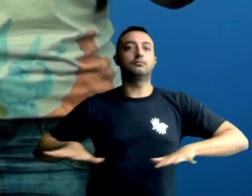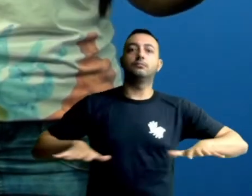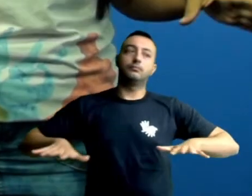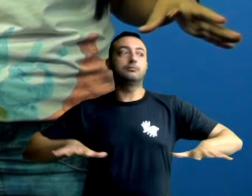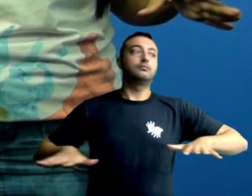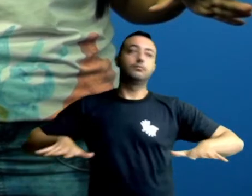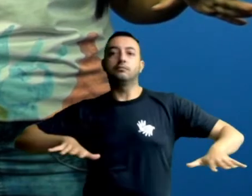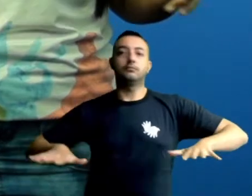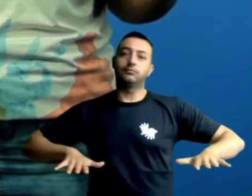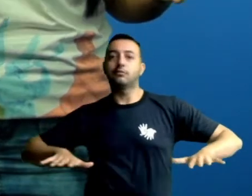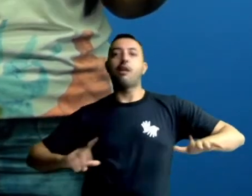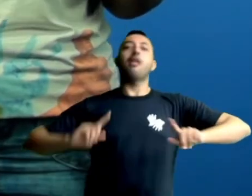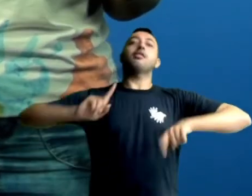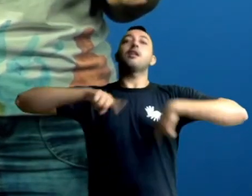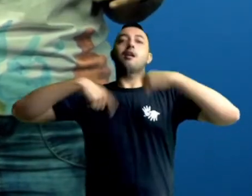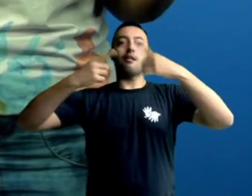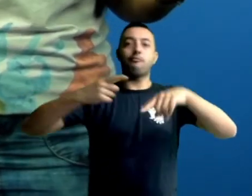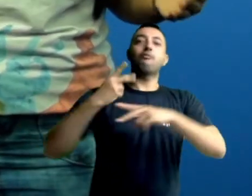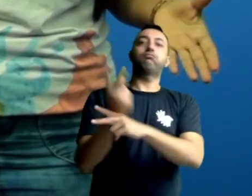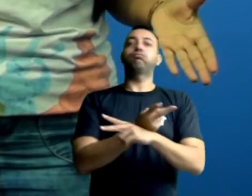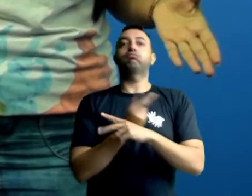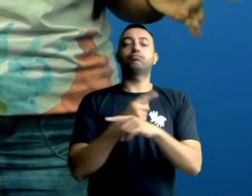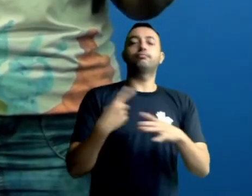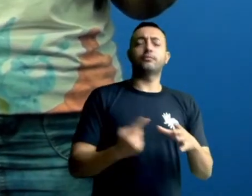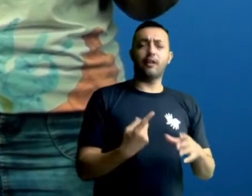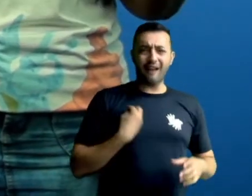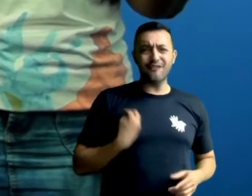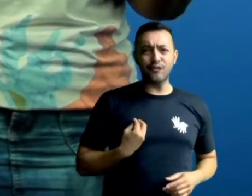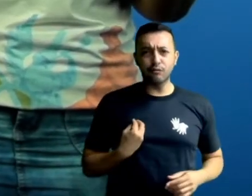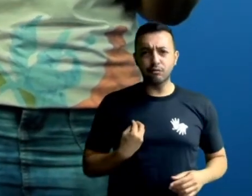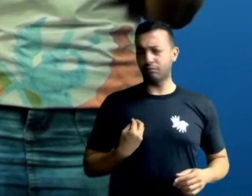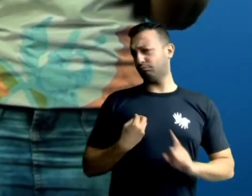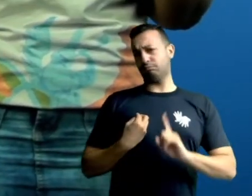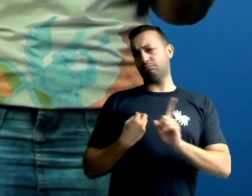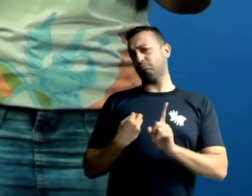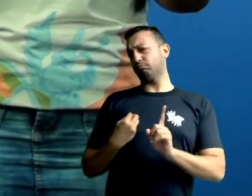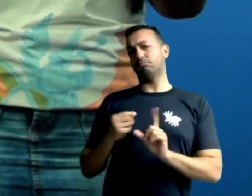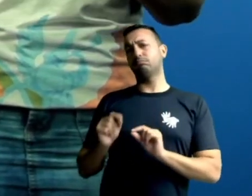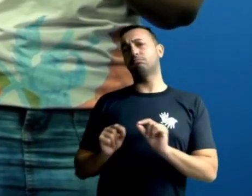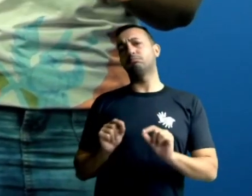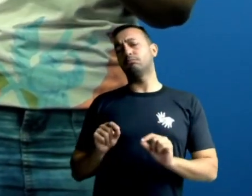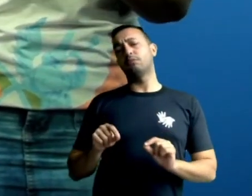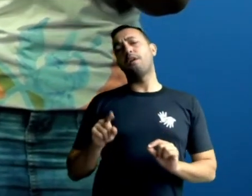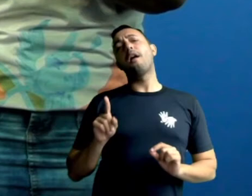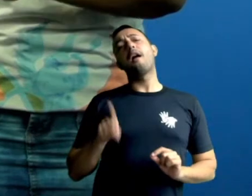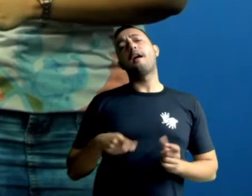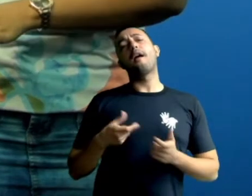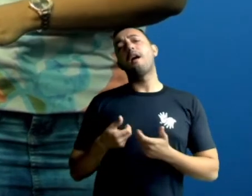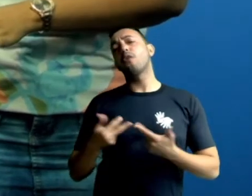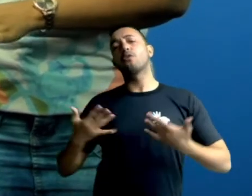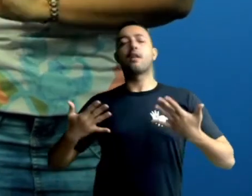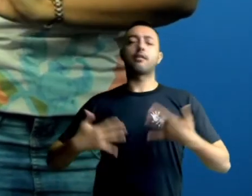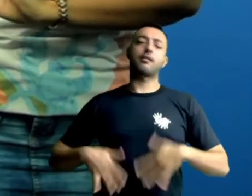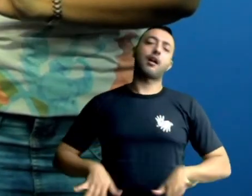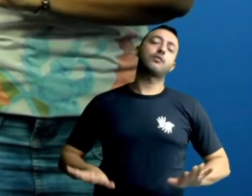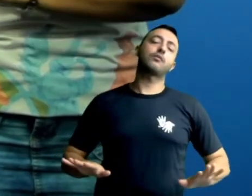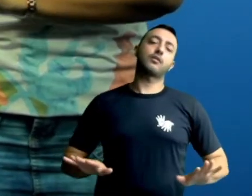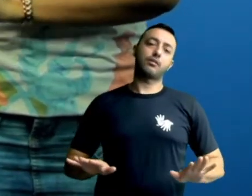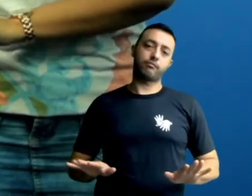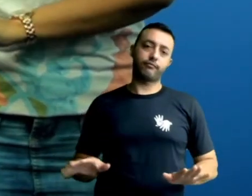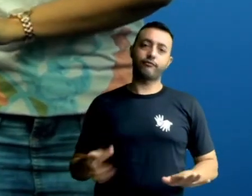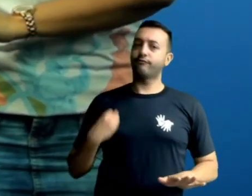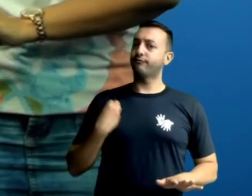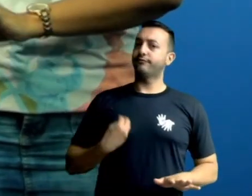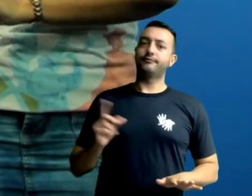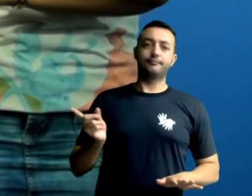depois um grande furacão. Terremoto e furacão são seres vivos? Não, a gente viu que eles são o quê? Elementos naturais, seres